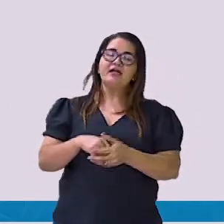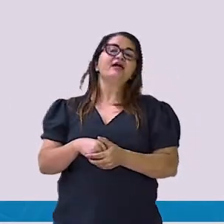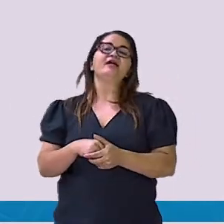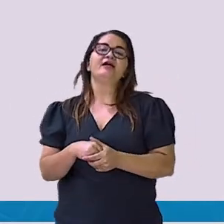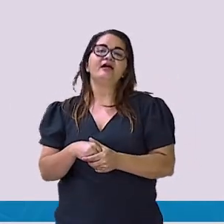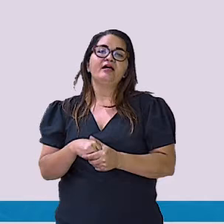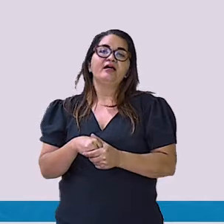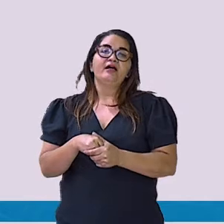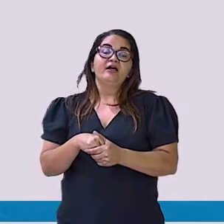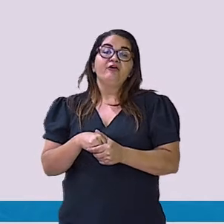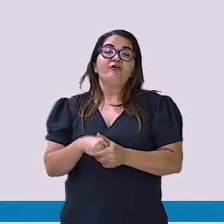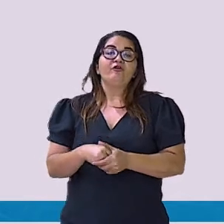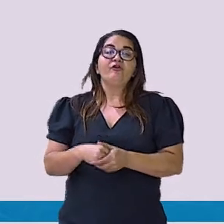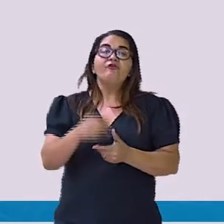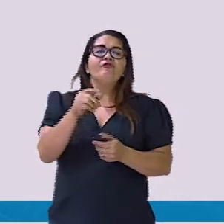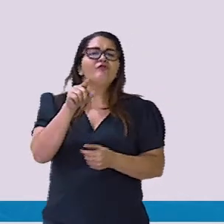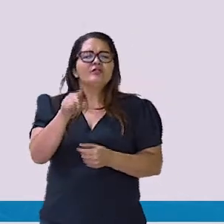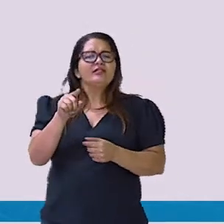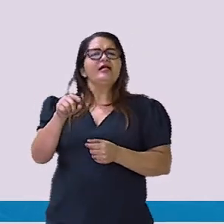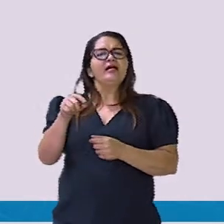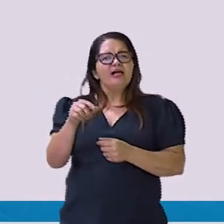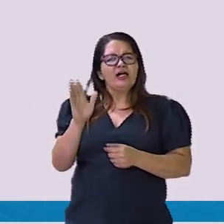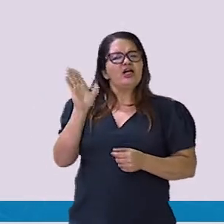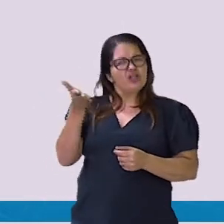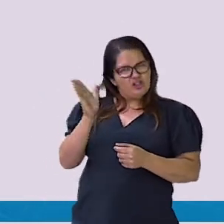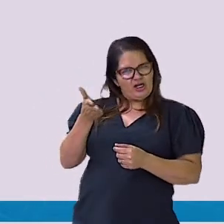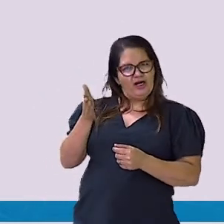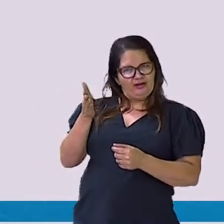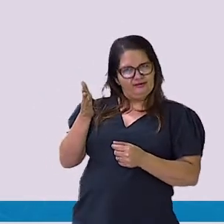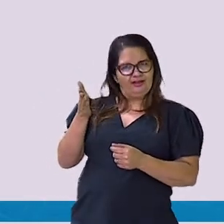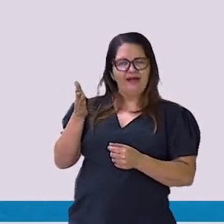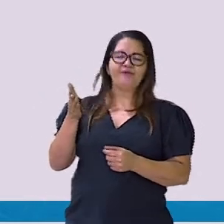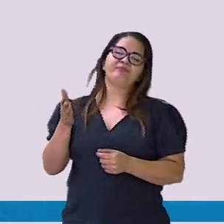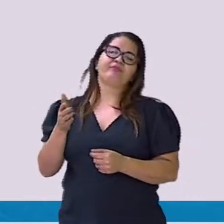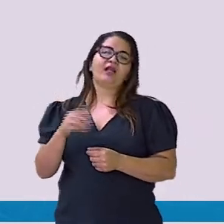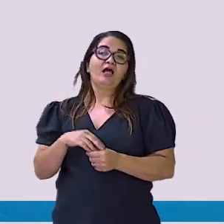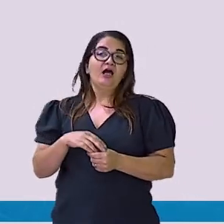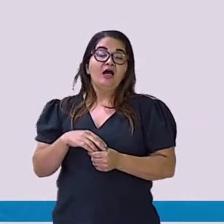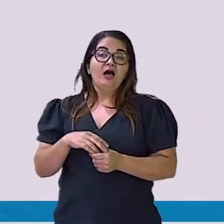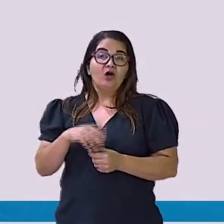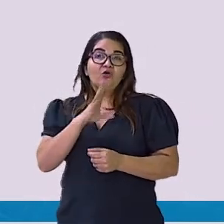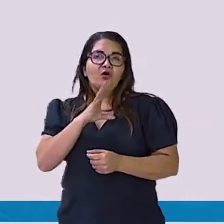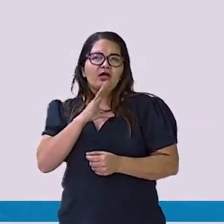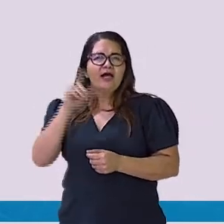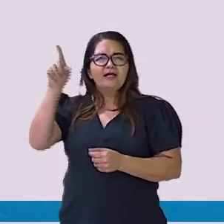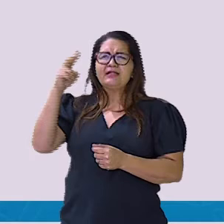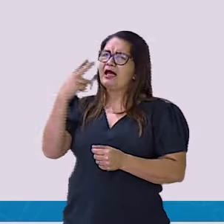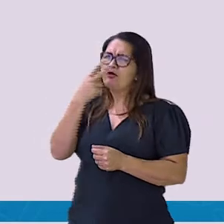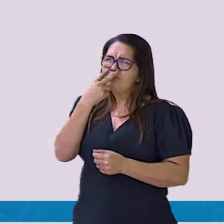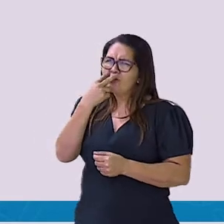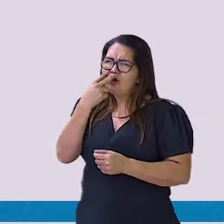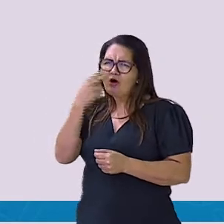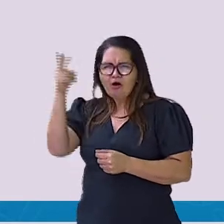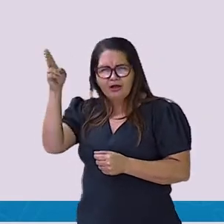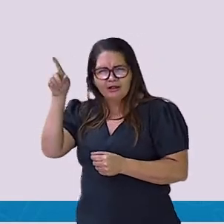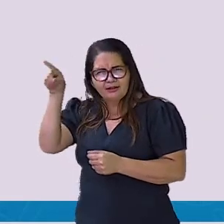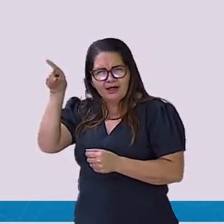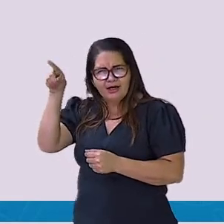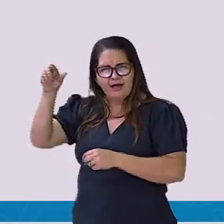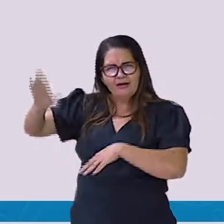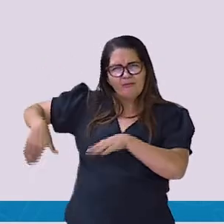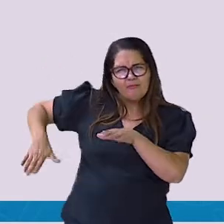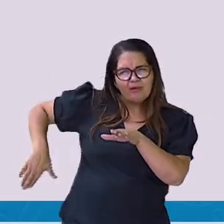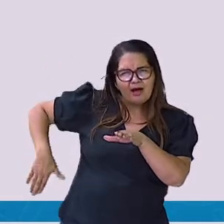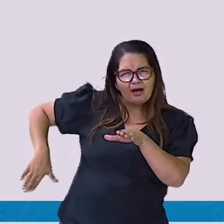seguinte: valadarense adora falar de Guarapari. É que o clima em Guarapari é melhor. Mas não é só